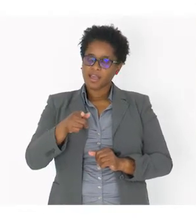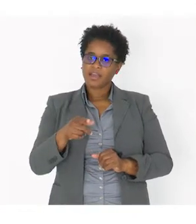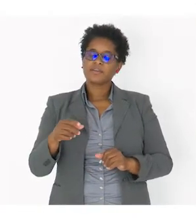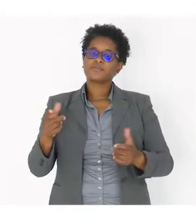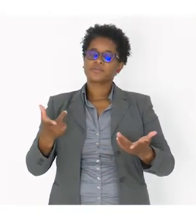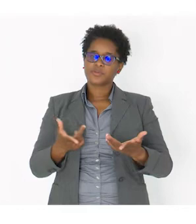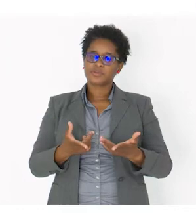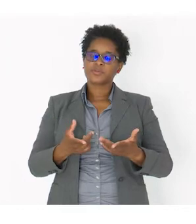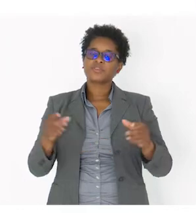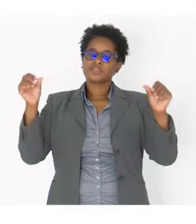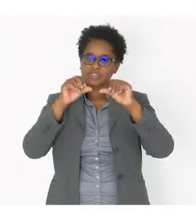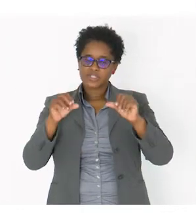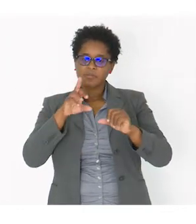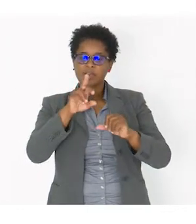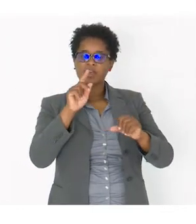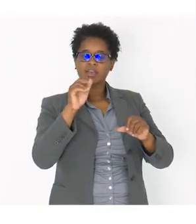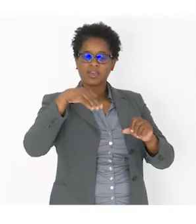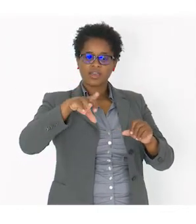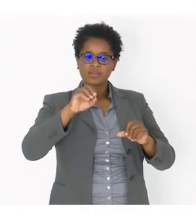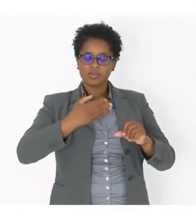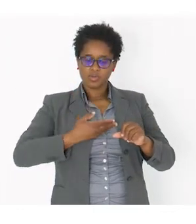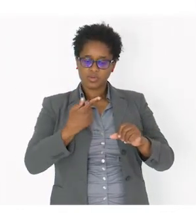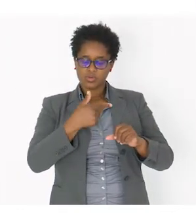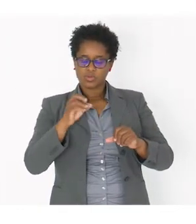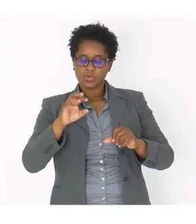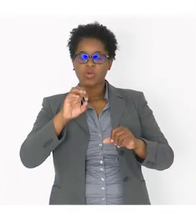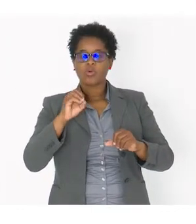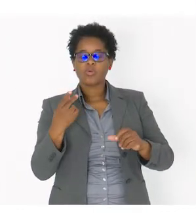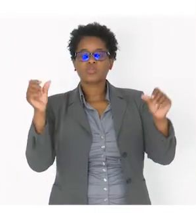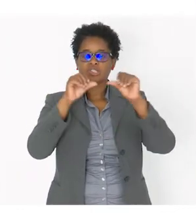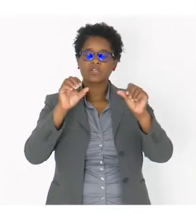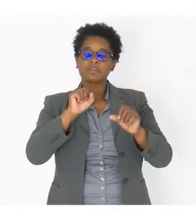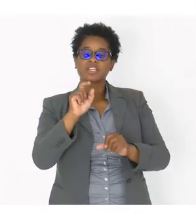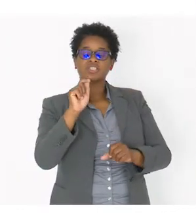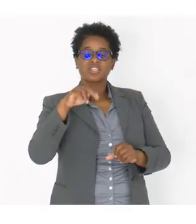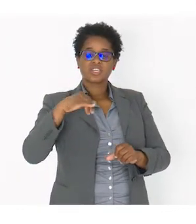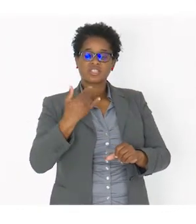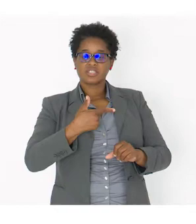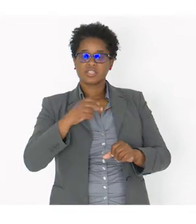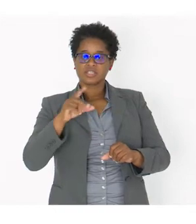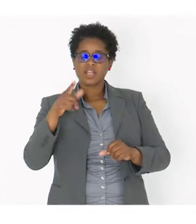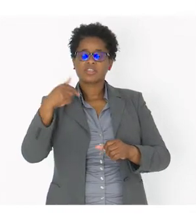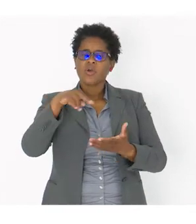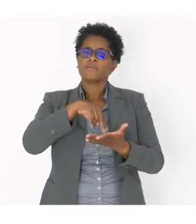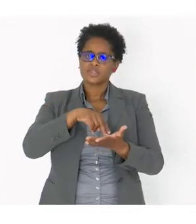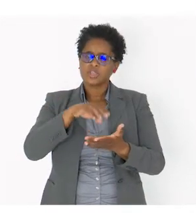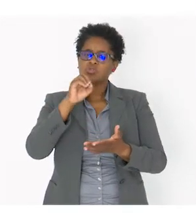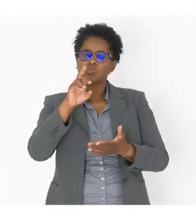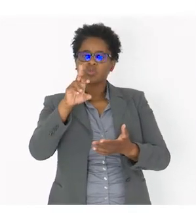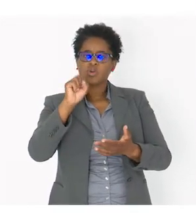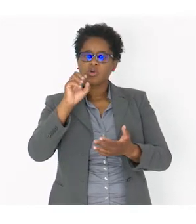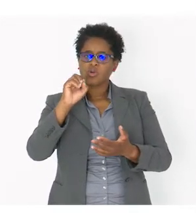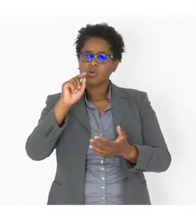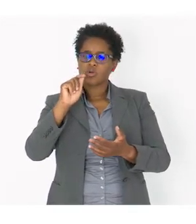sistema reprodutor ou sistema genital estão presentes os órgãos responsáveis